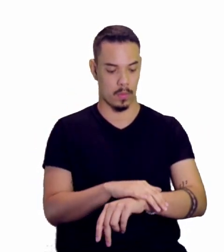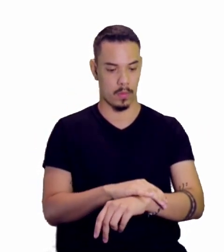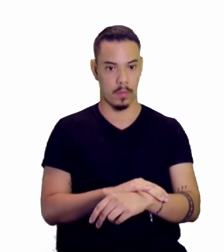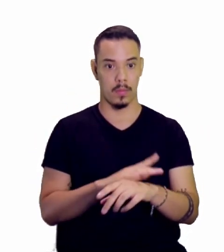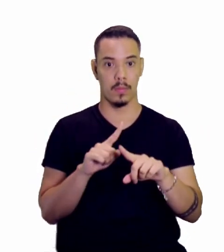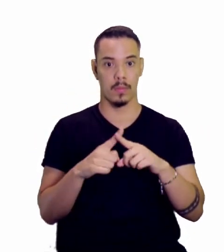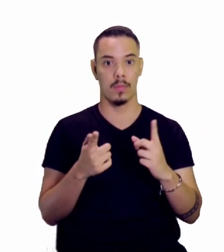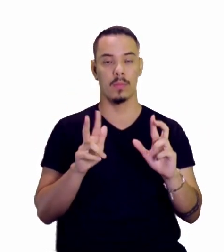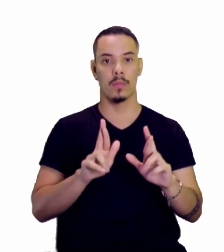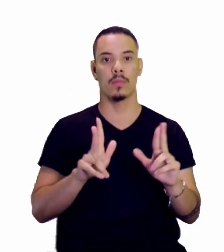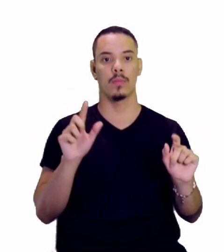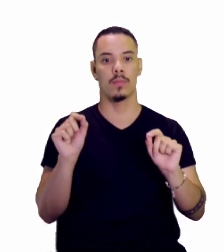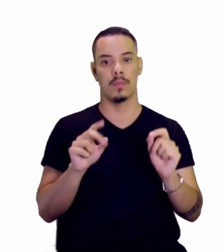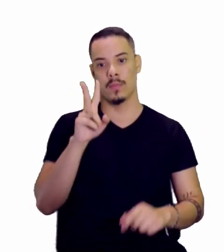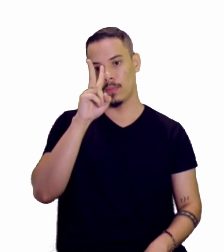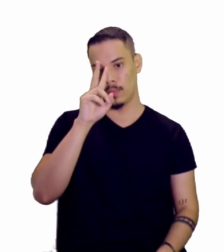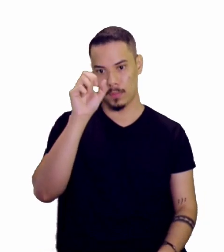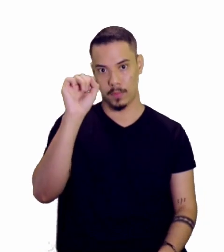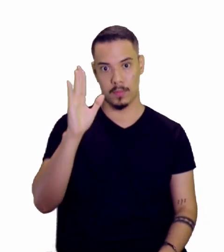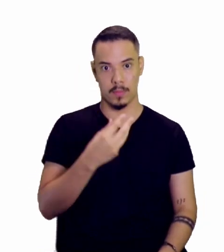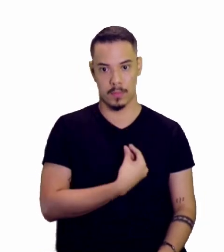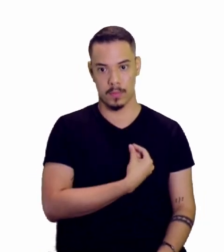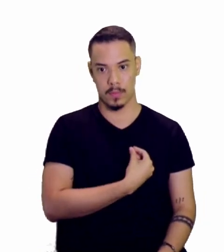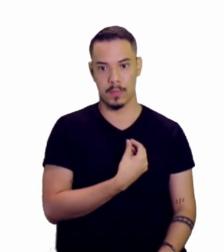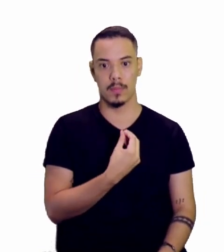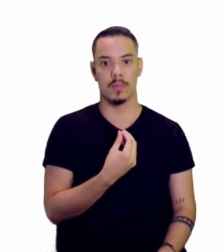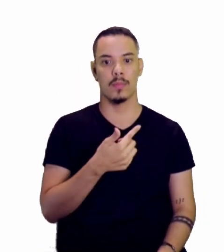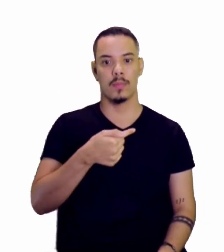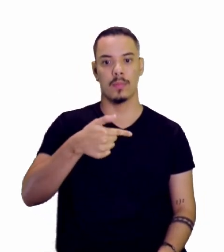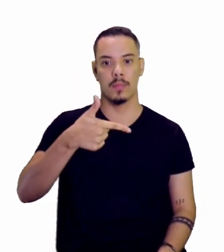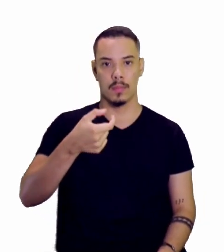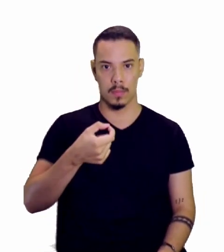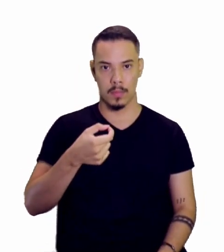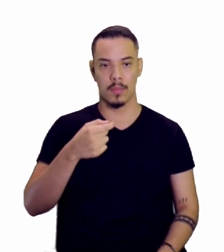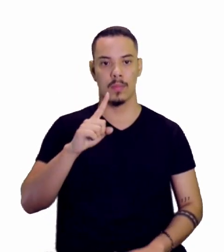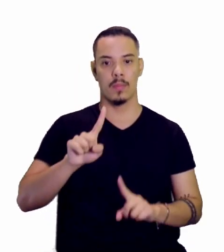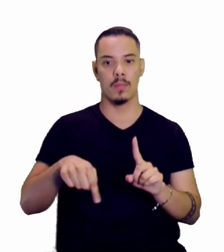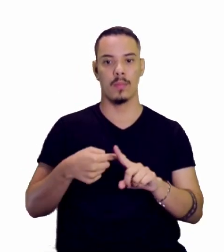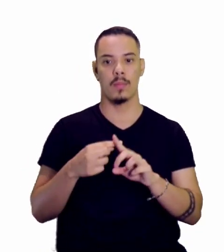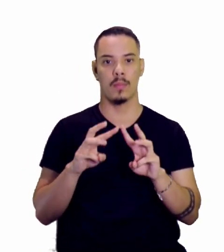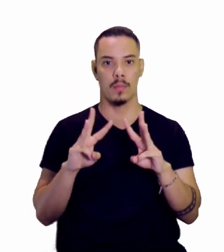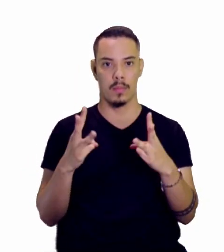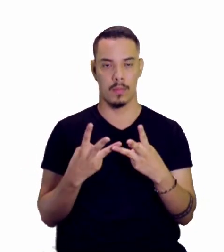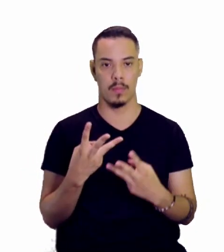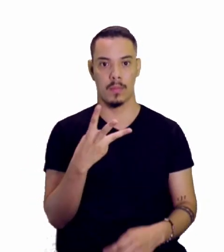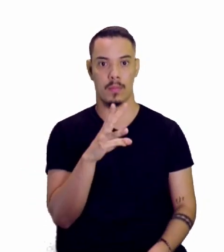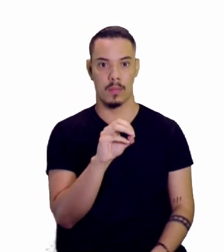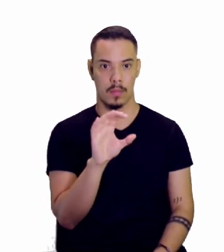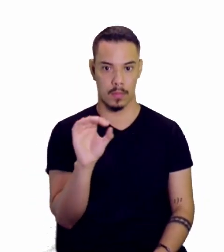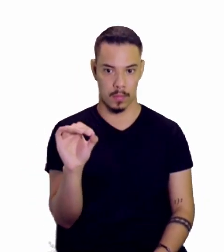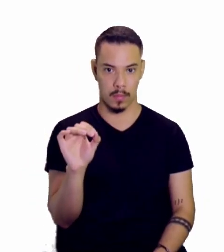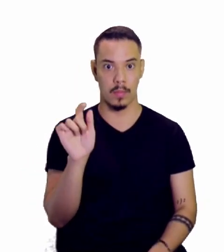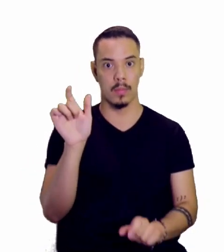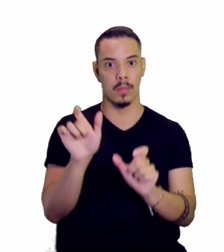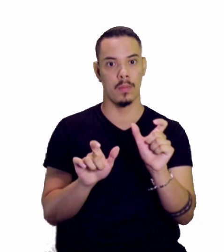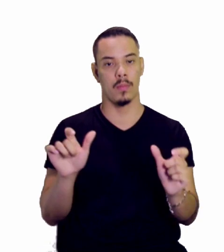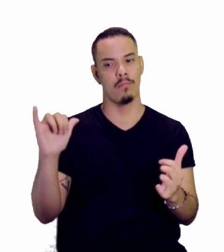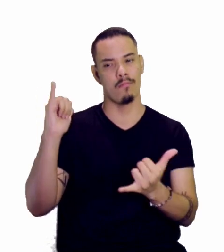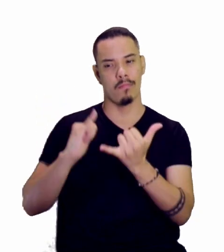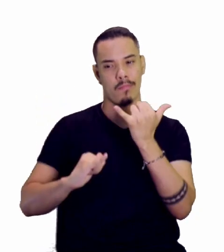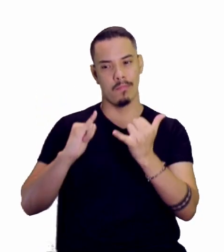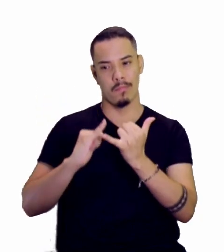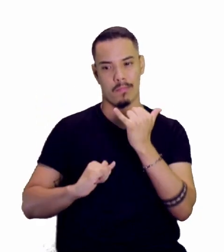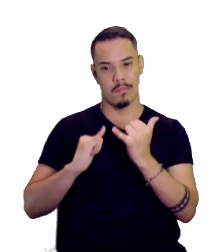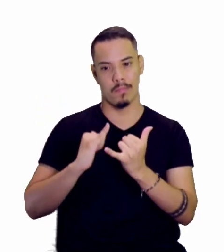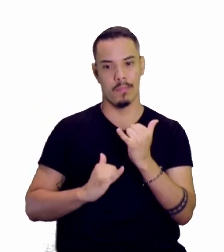diferença é que nós vamos pegar a força que estava lá, que é 620, a massa ali 300, pegaram pessoas similares,